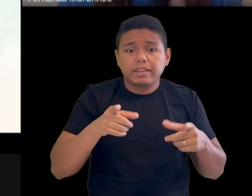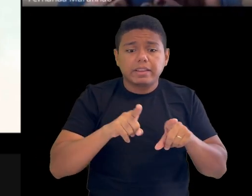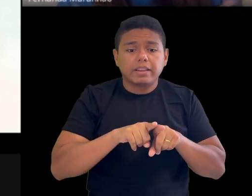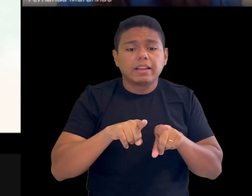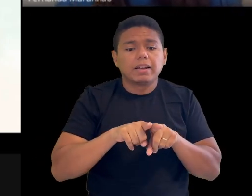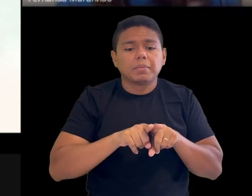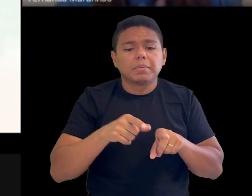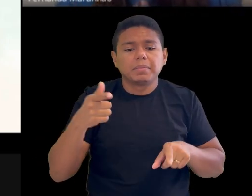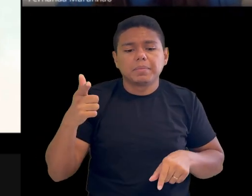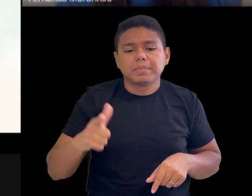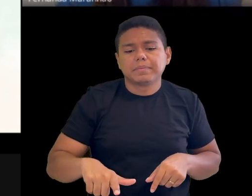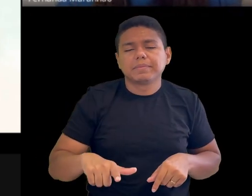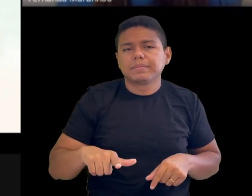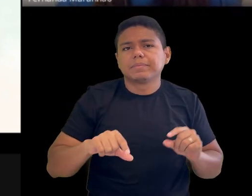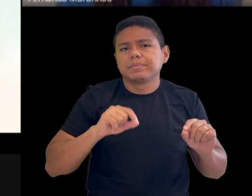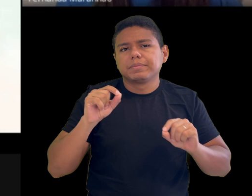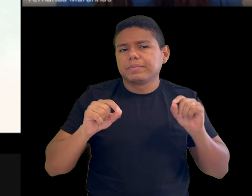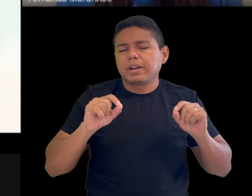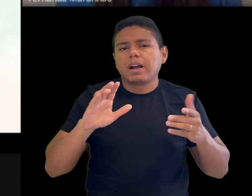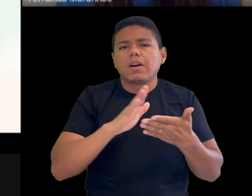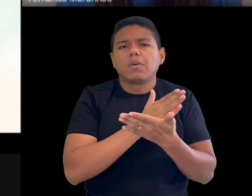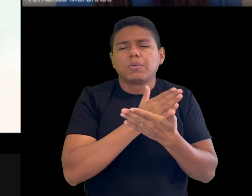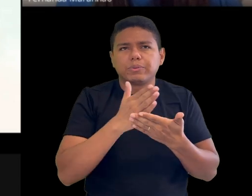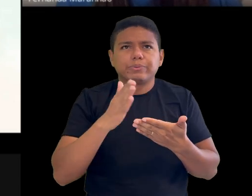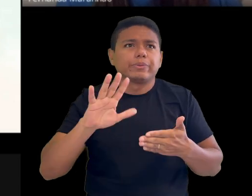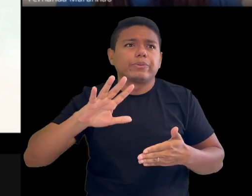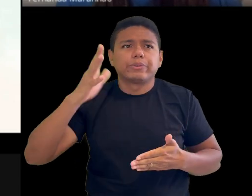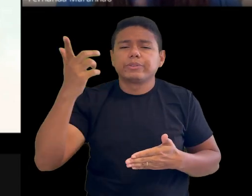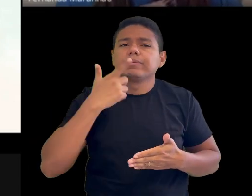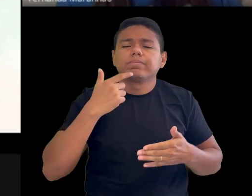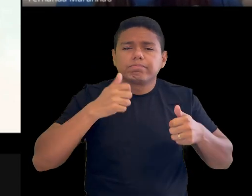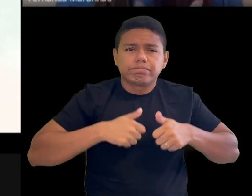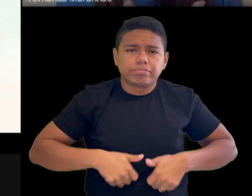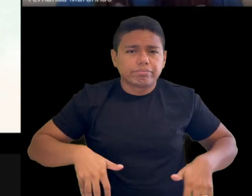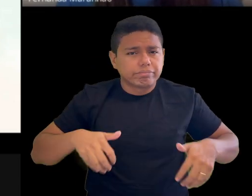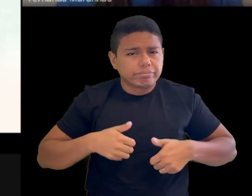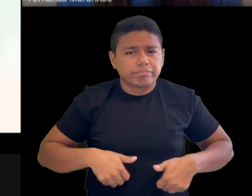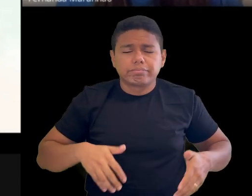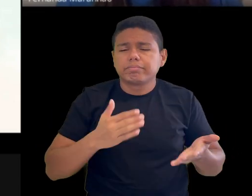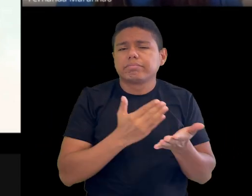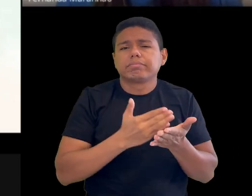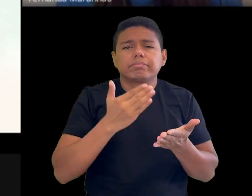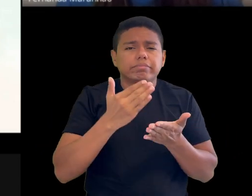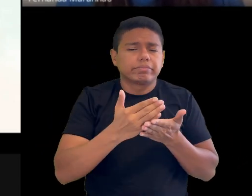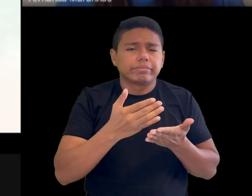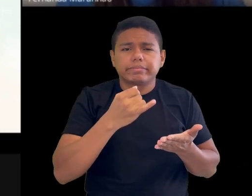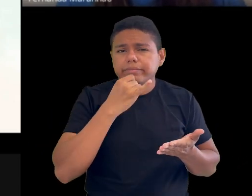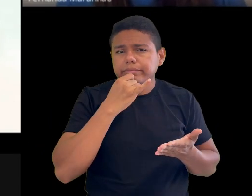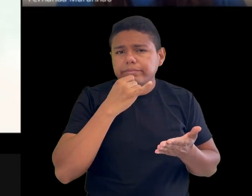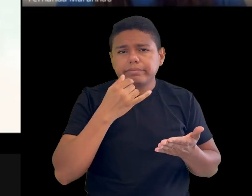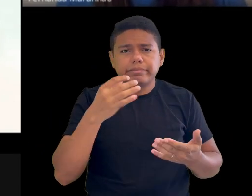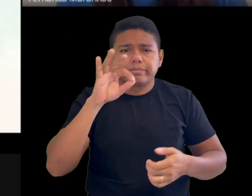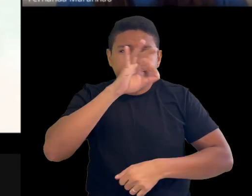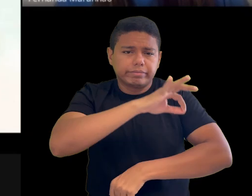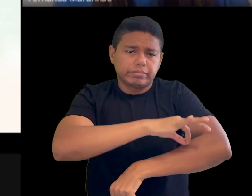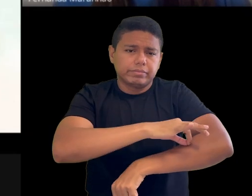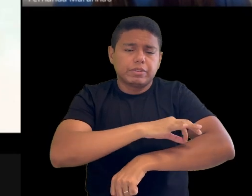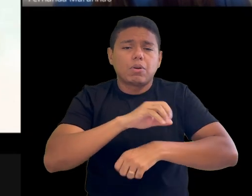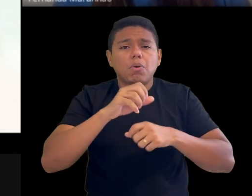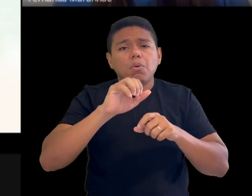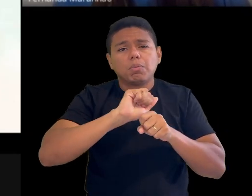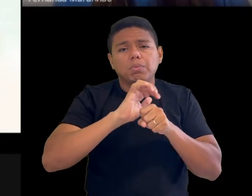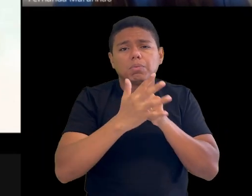que promovem maior sangramento da pessoa gestante, como a dengue e a Covid.